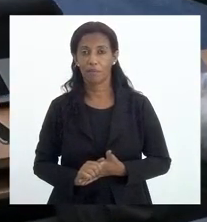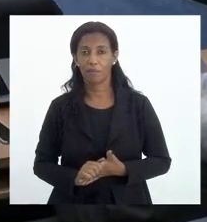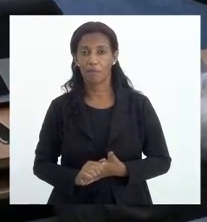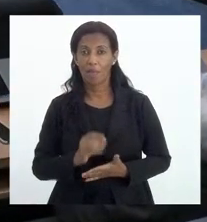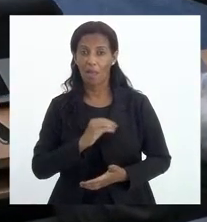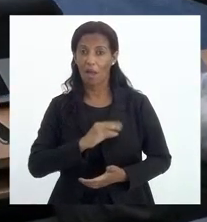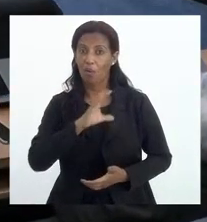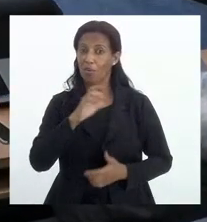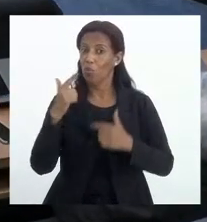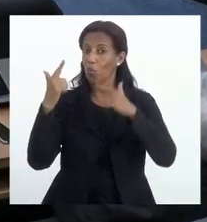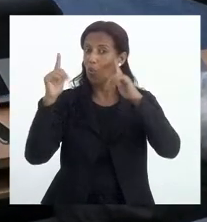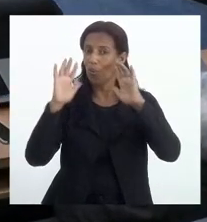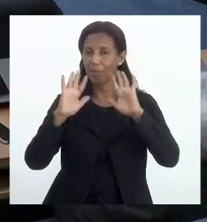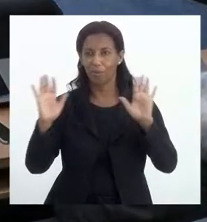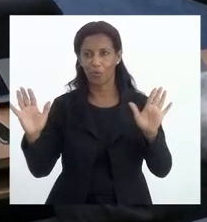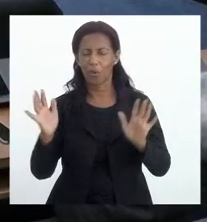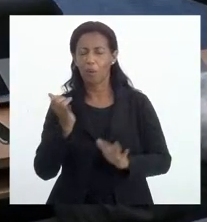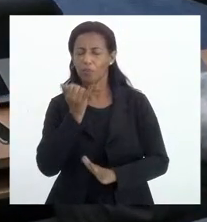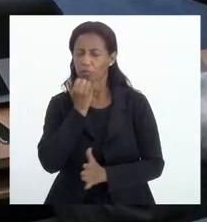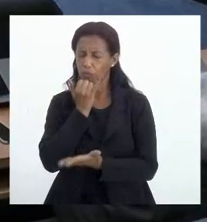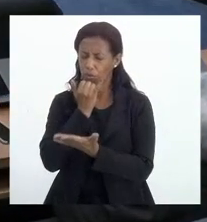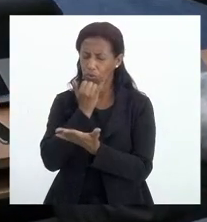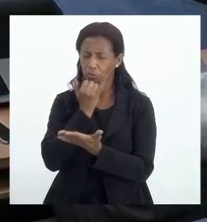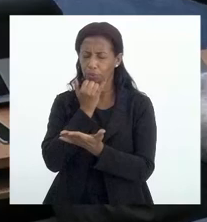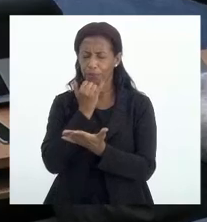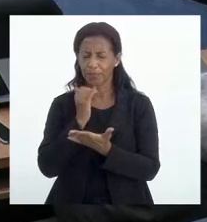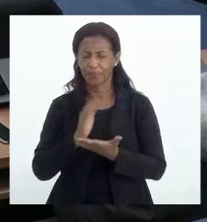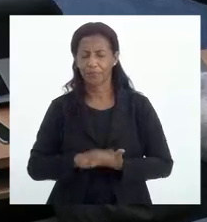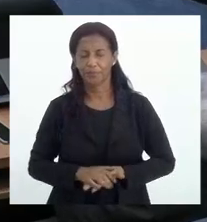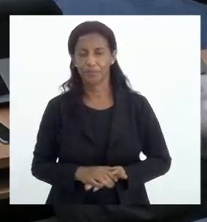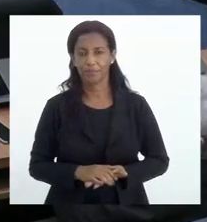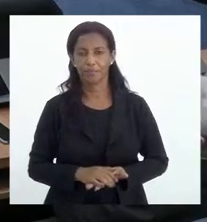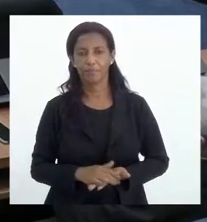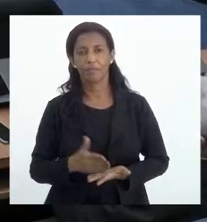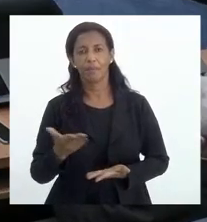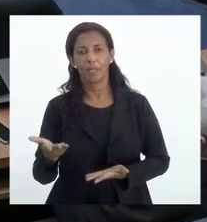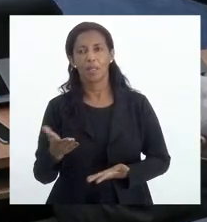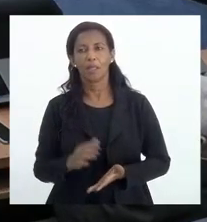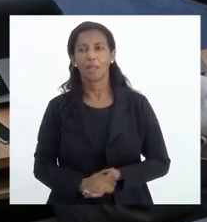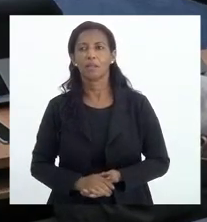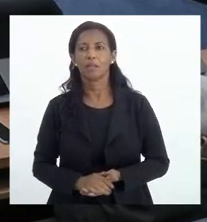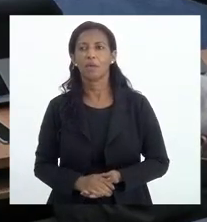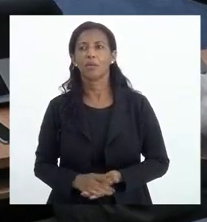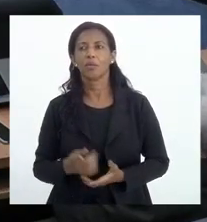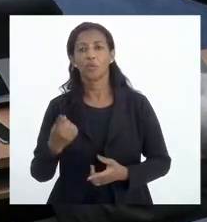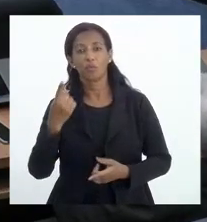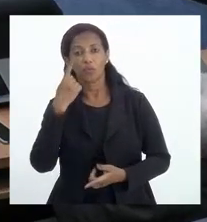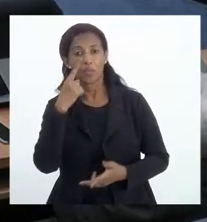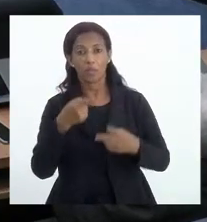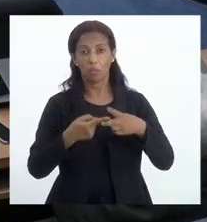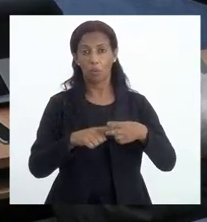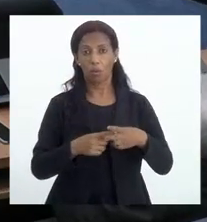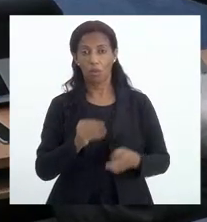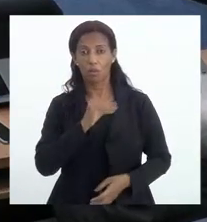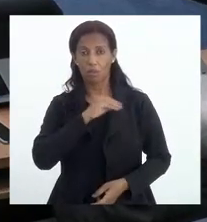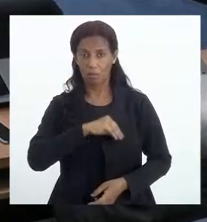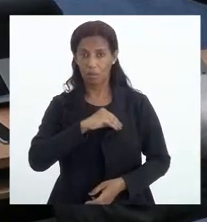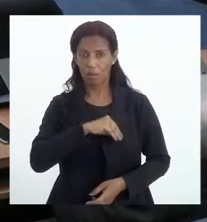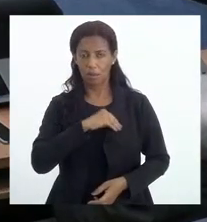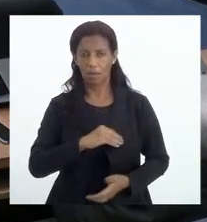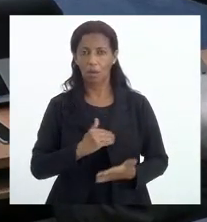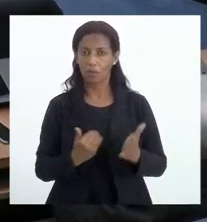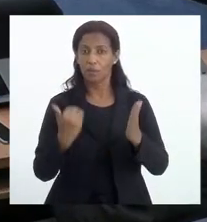história. O senhor está certo, me desculpe. Então, nós vamos promover essa reposição salarial. Em cima